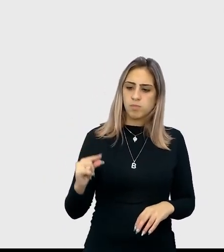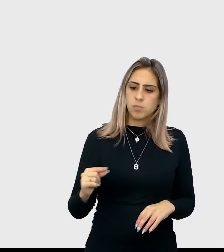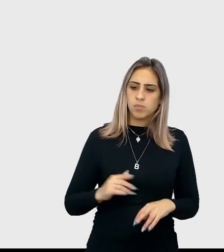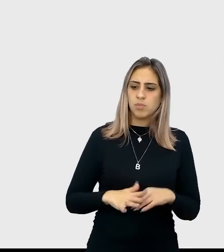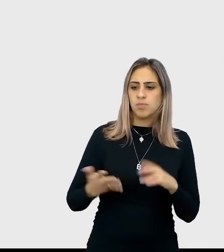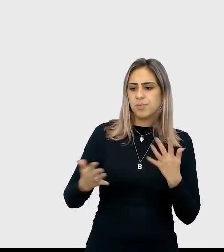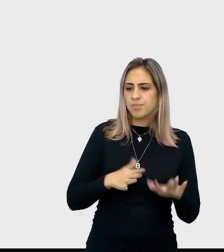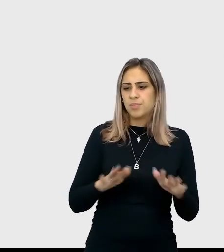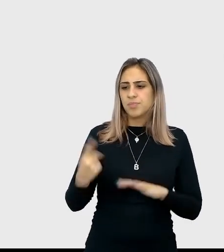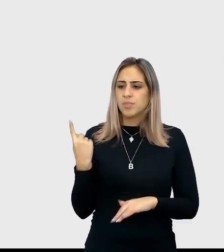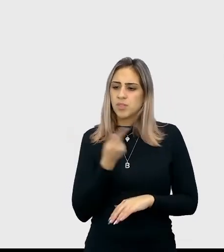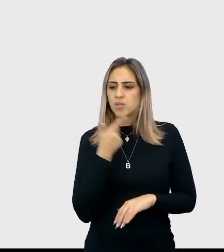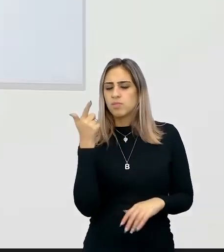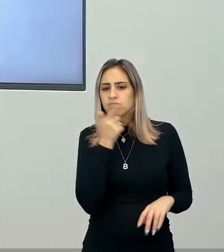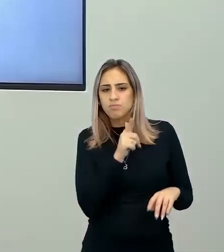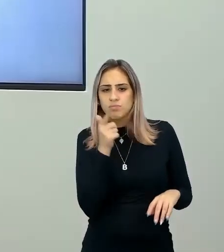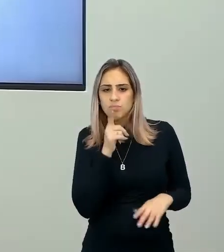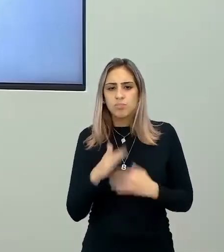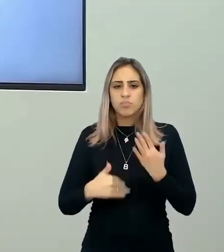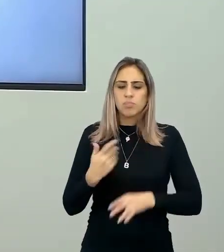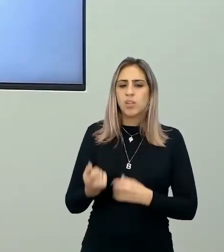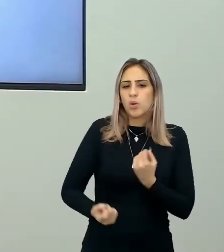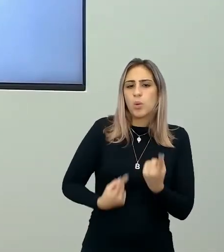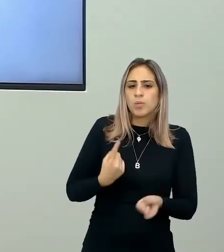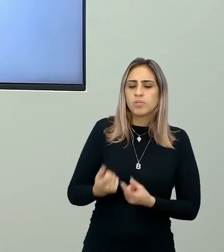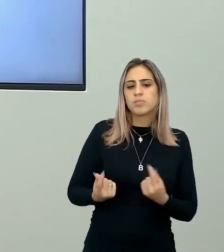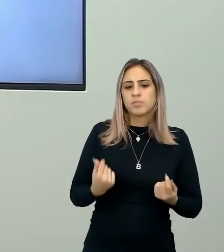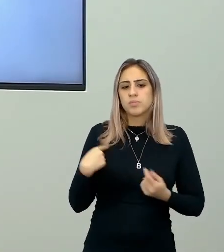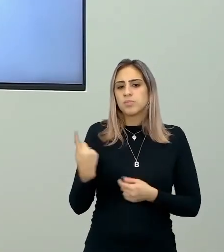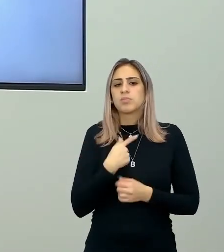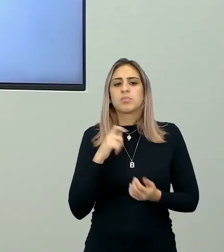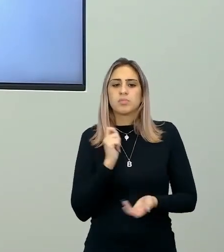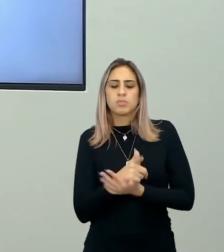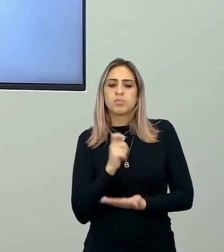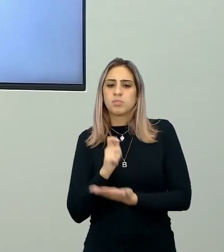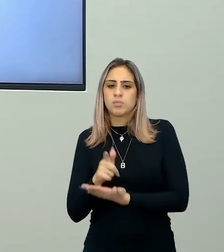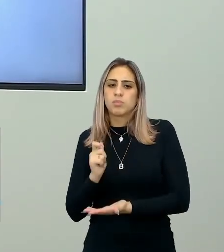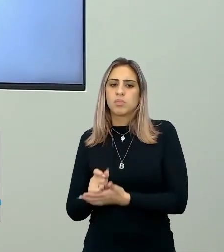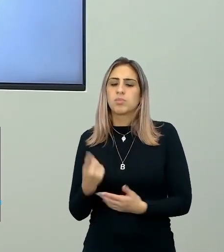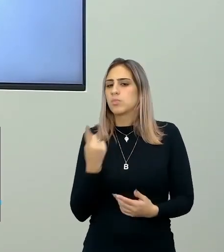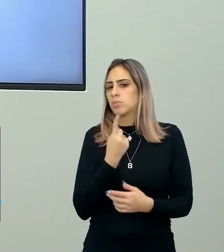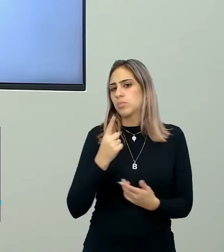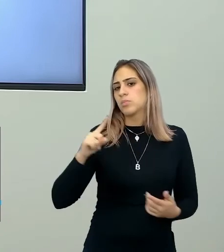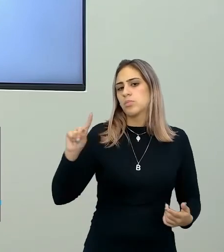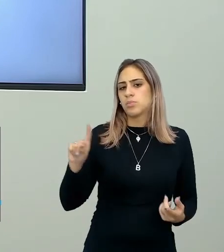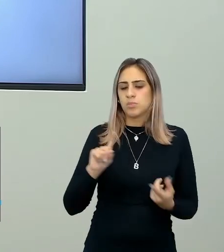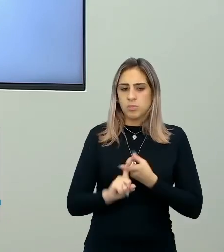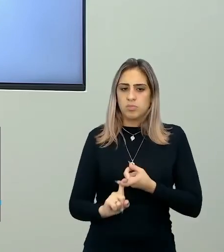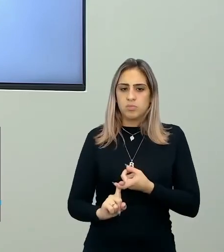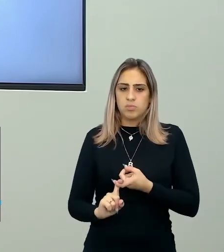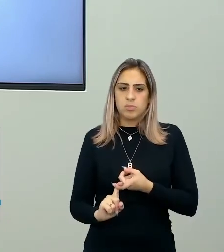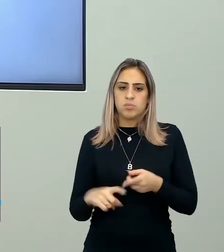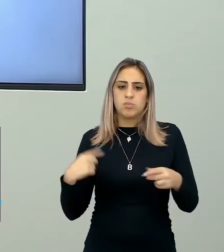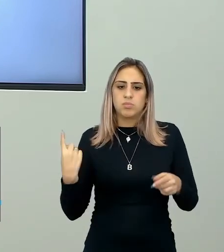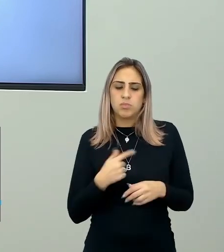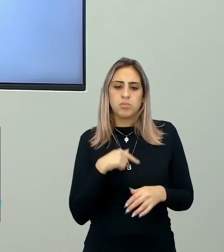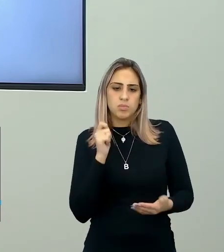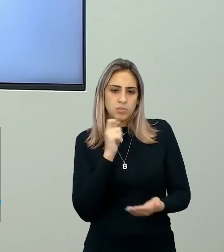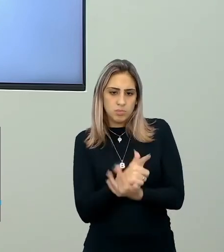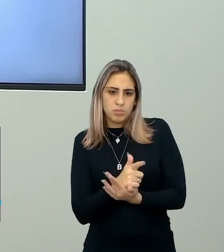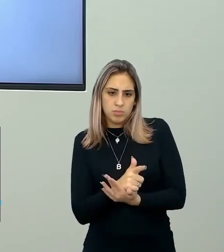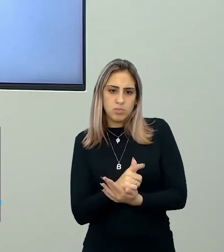geralmente, conforme a gente vai ganhando algum dinheirinho, a gente vai pagando as últimas, que foi o que eu falei. A gente